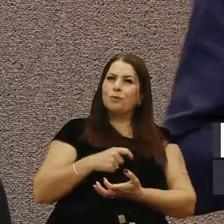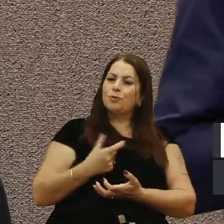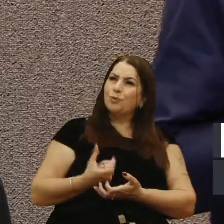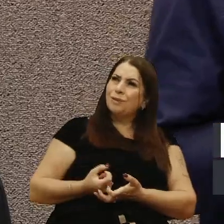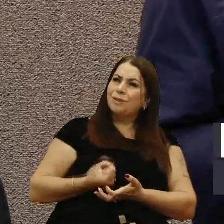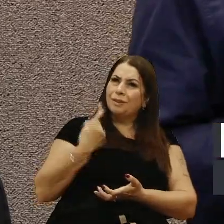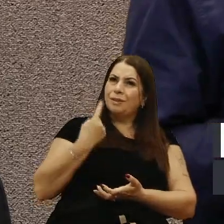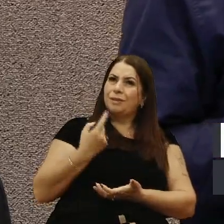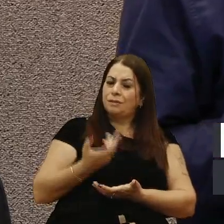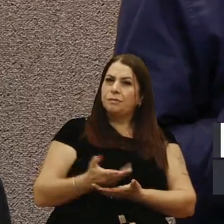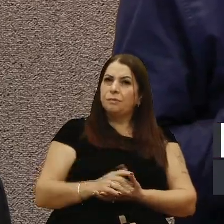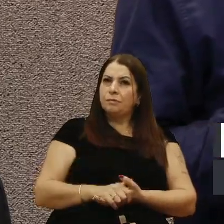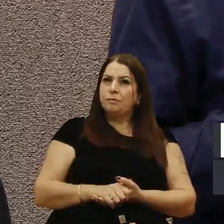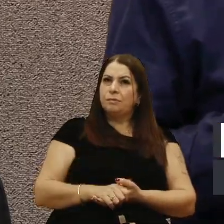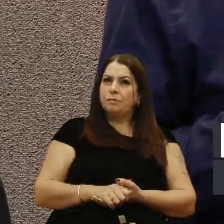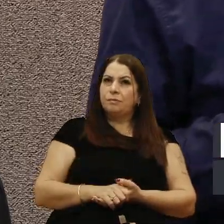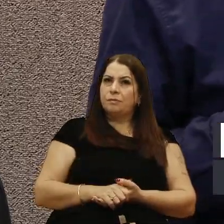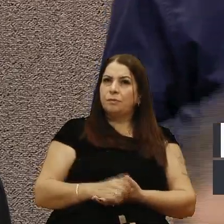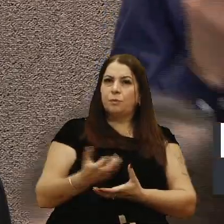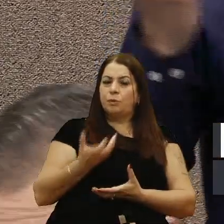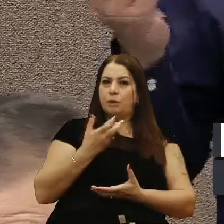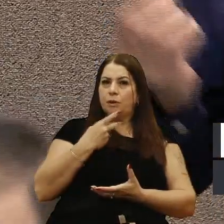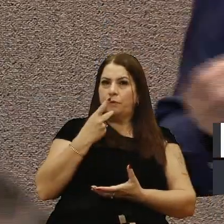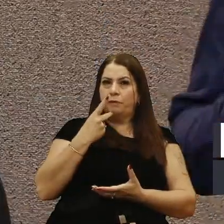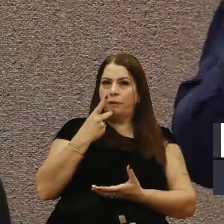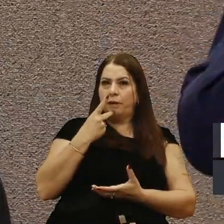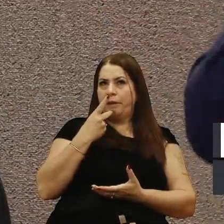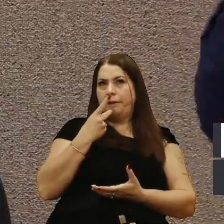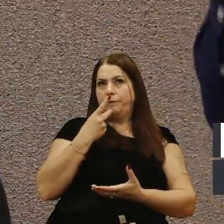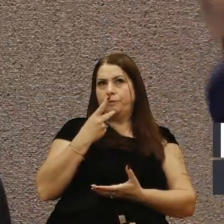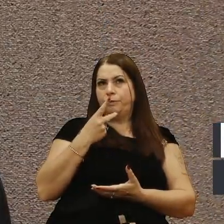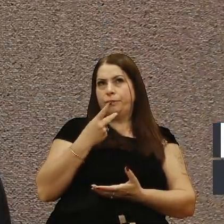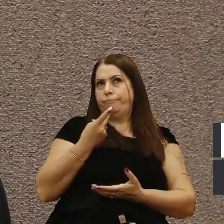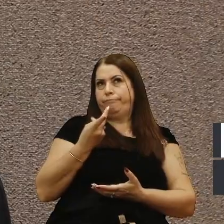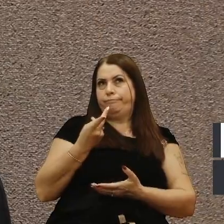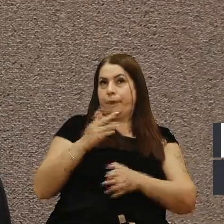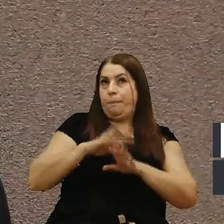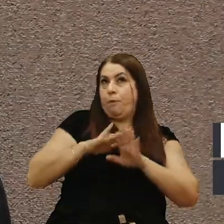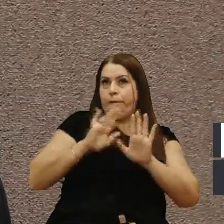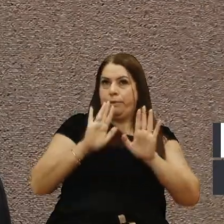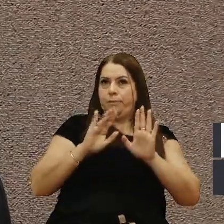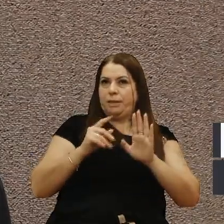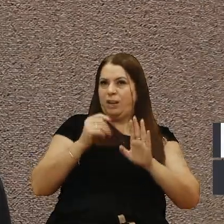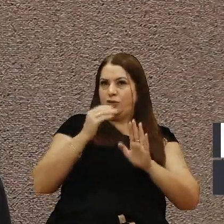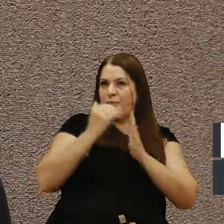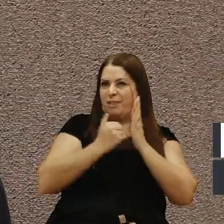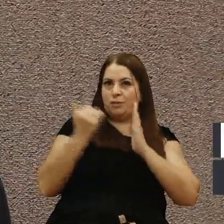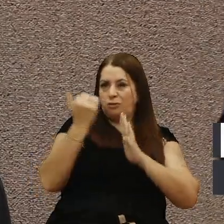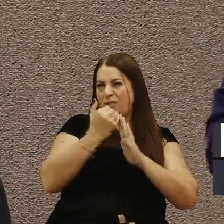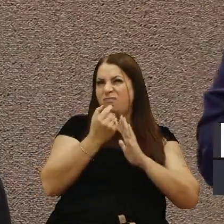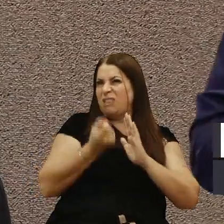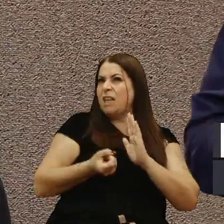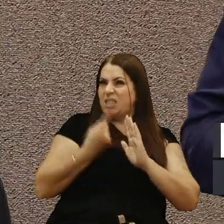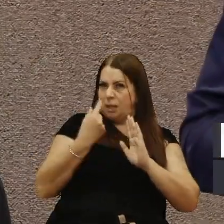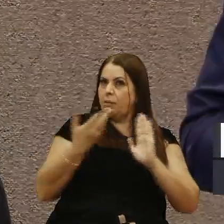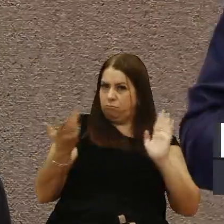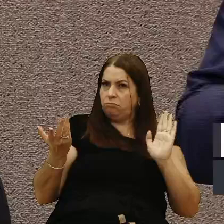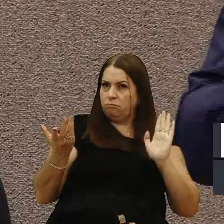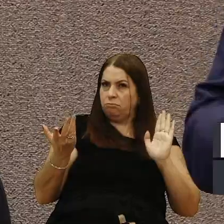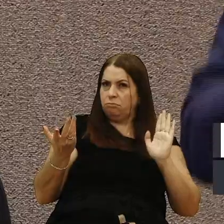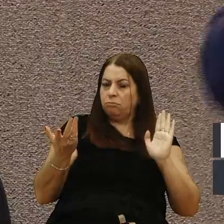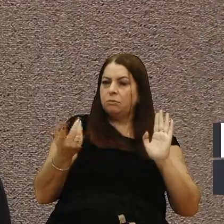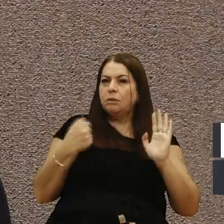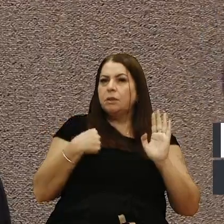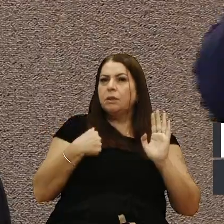estranho, não quero entrar no teor de hipocrisia, porque seria talvez um exagero, mas um pouco estranho.